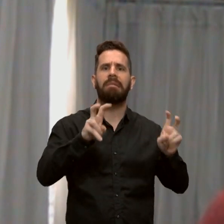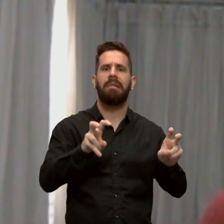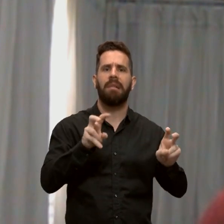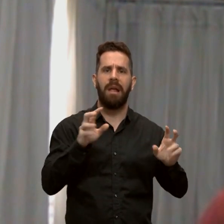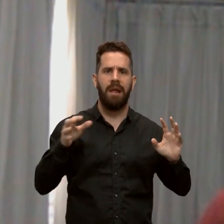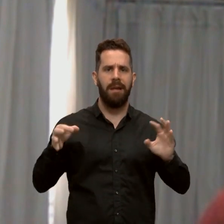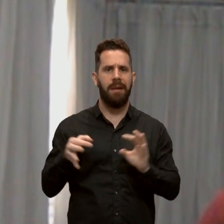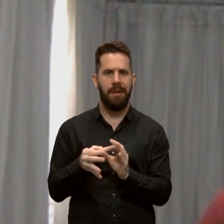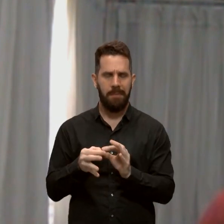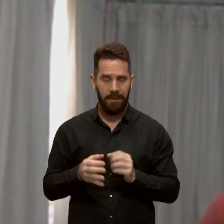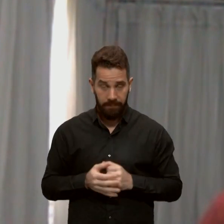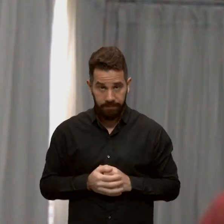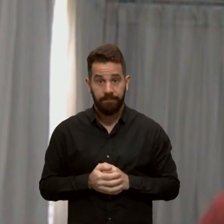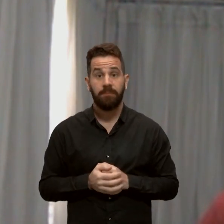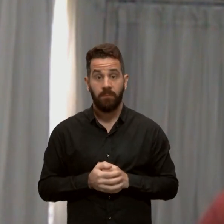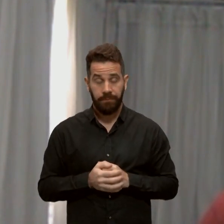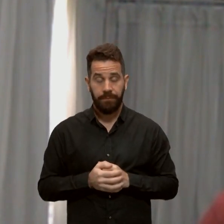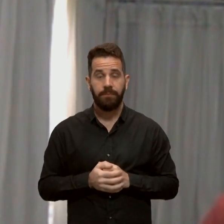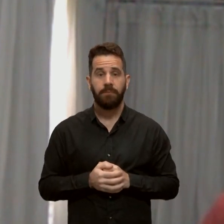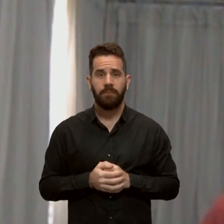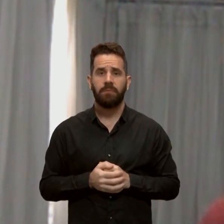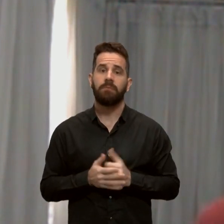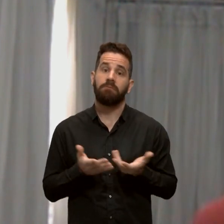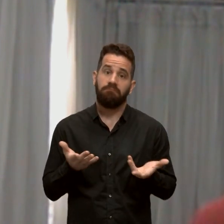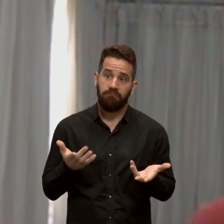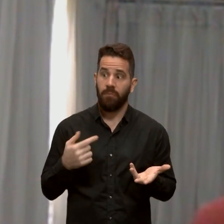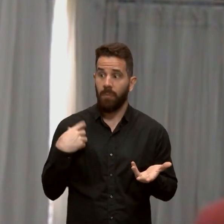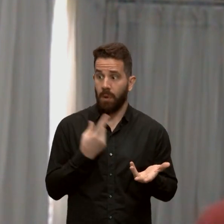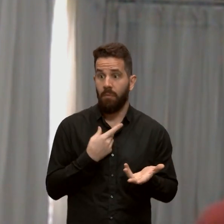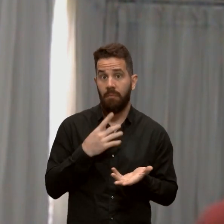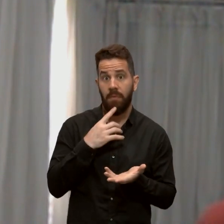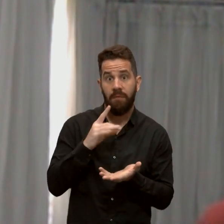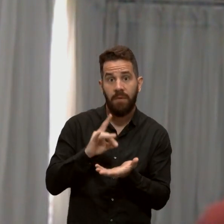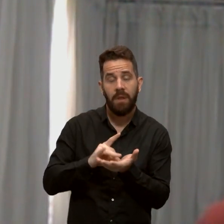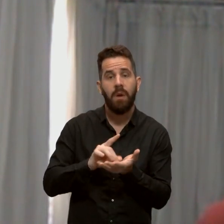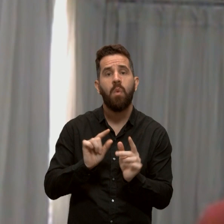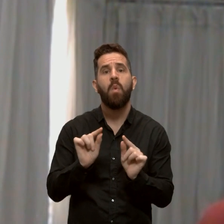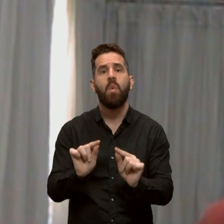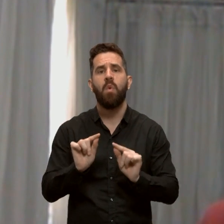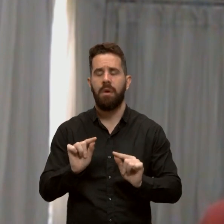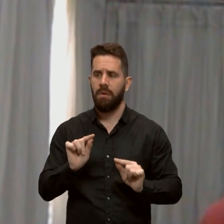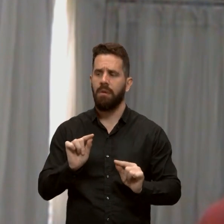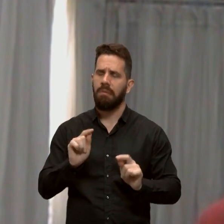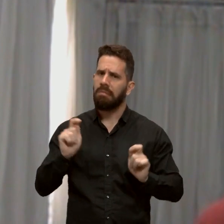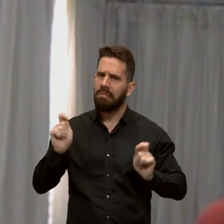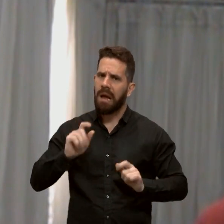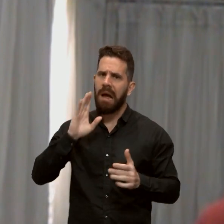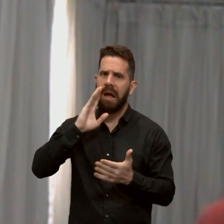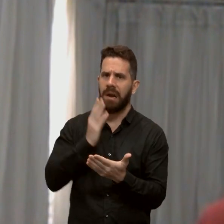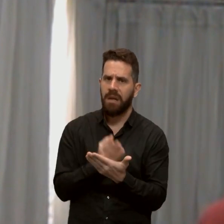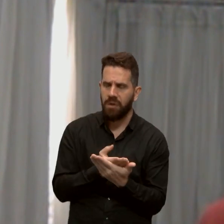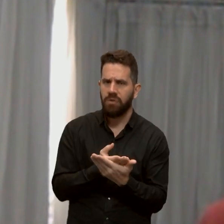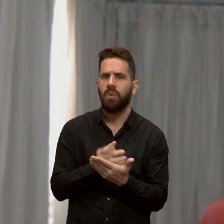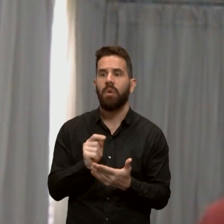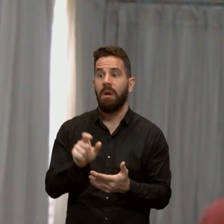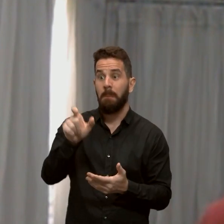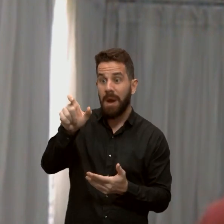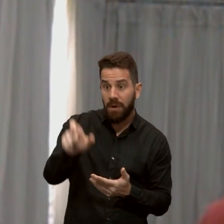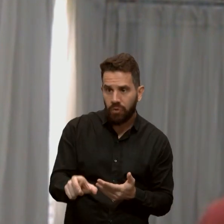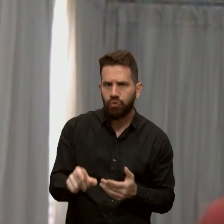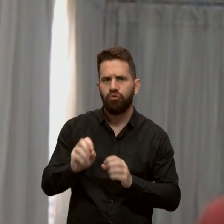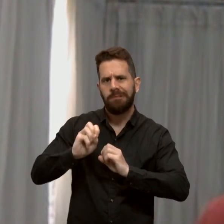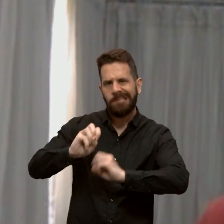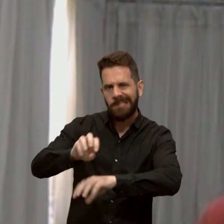a gente, na verdade, acredita que a gente, formando um defensor de direitos humanos,